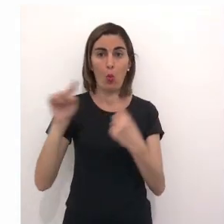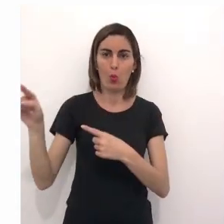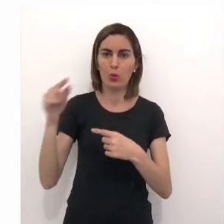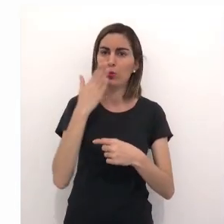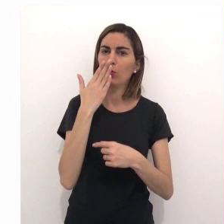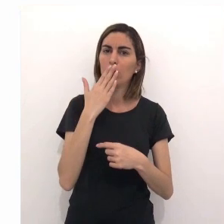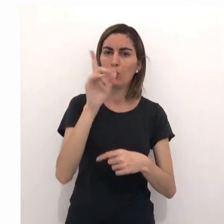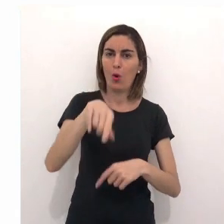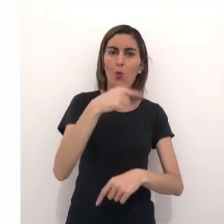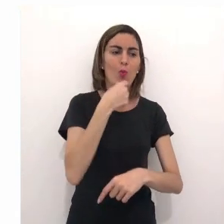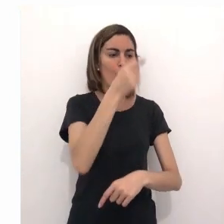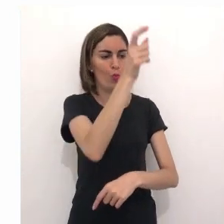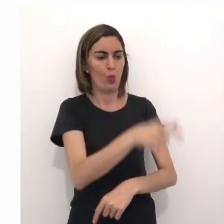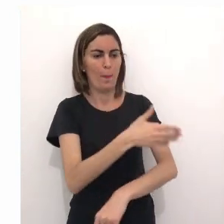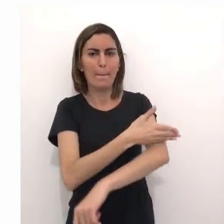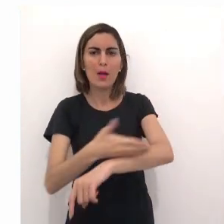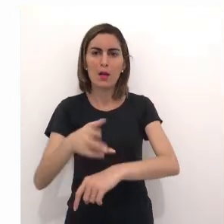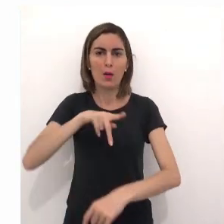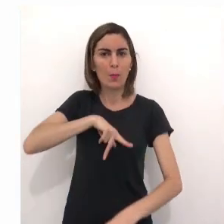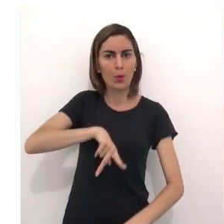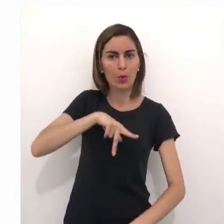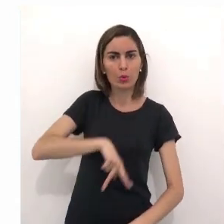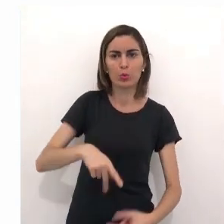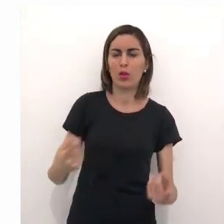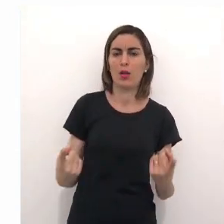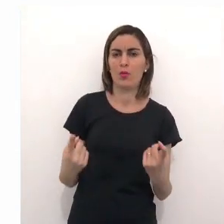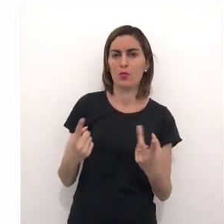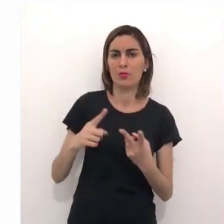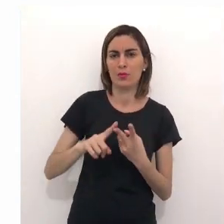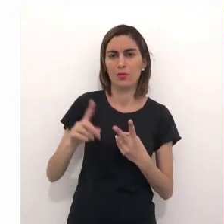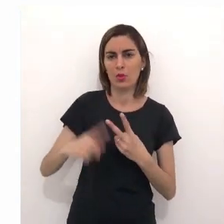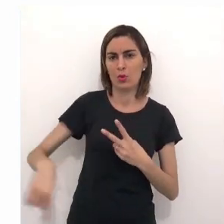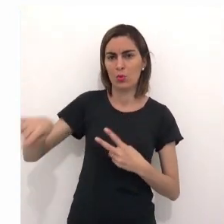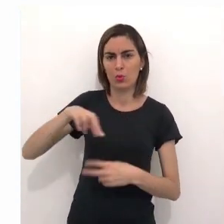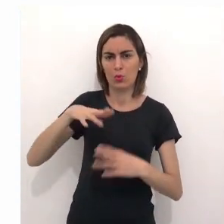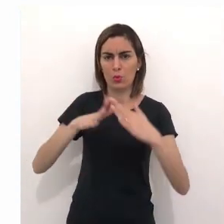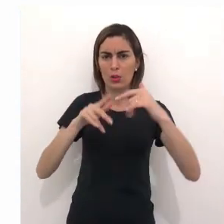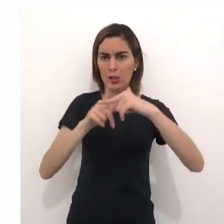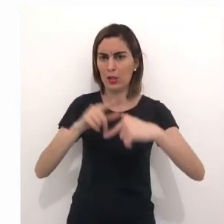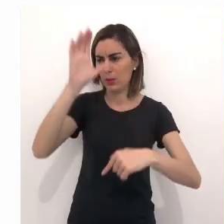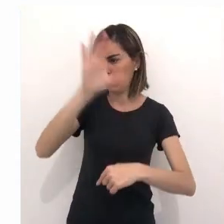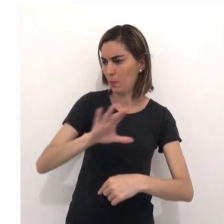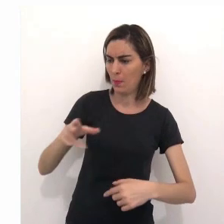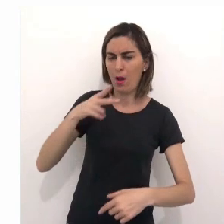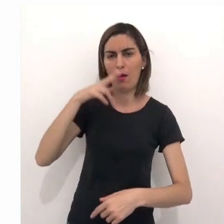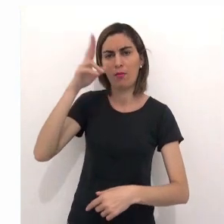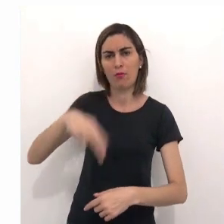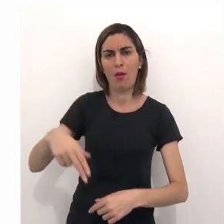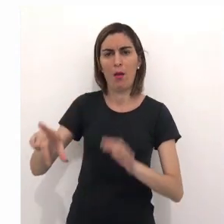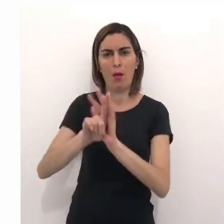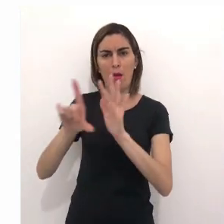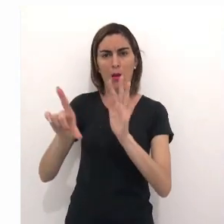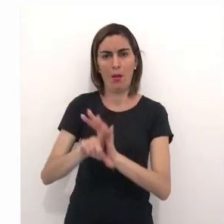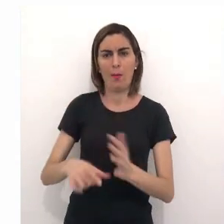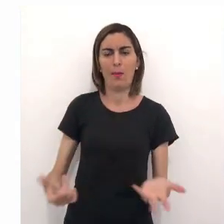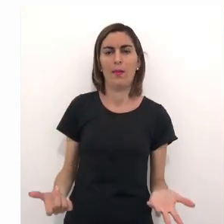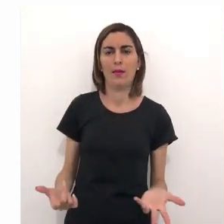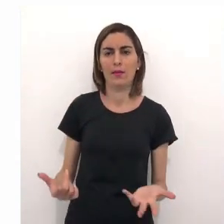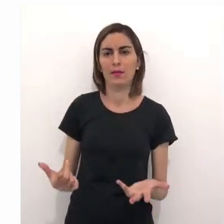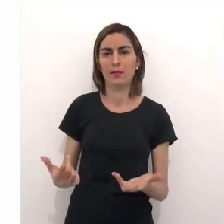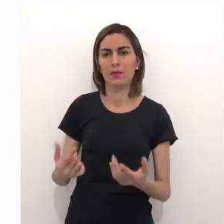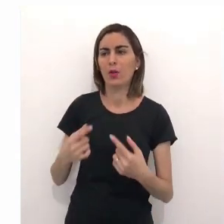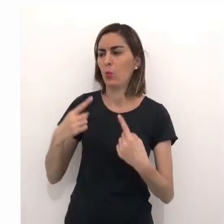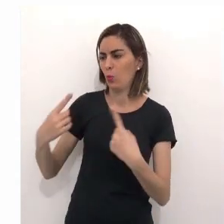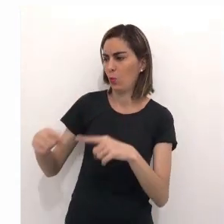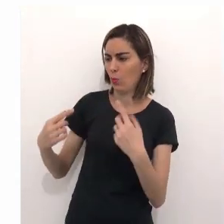os portugueses, o cativeiro, sua igreja dos padres, a lei dos cristãos, temos,